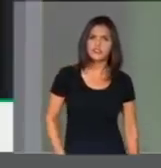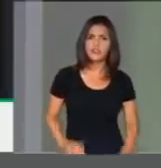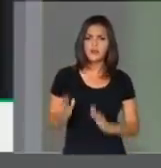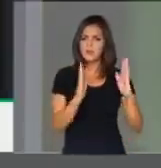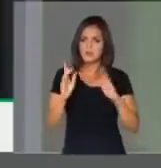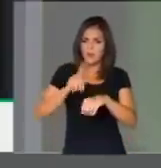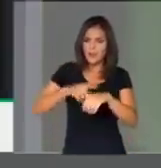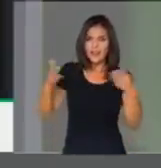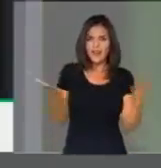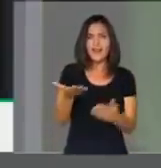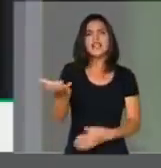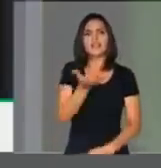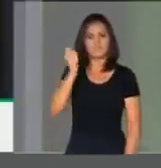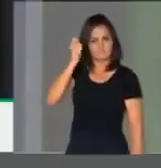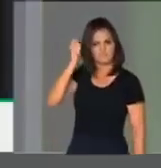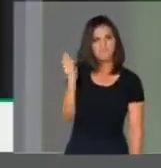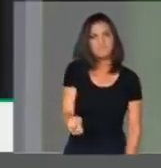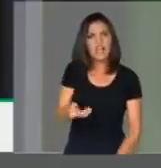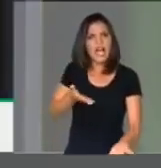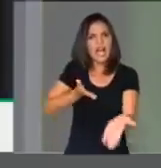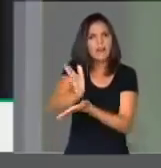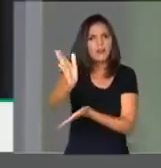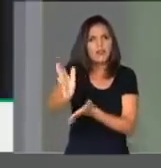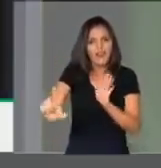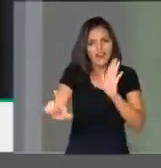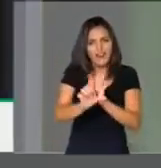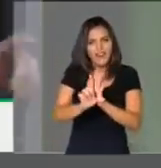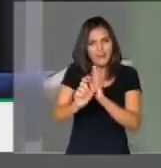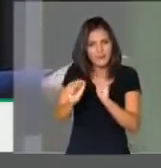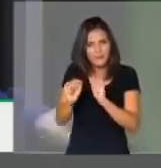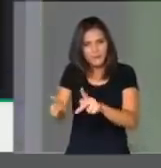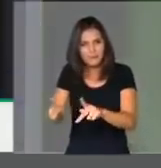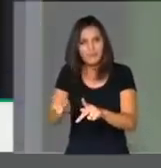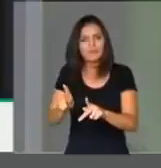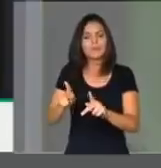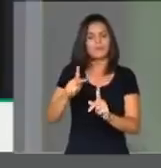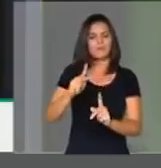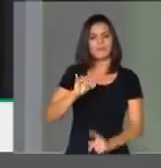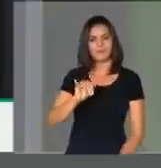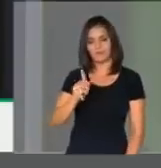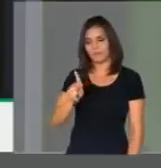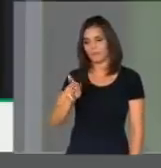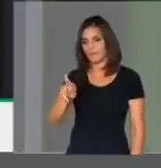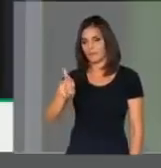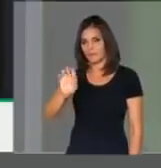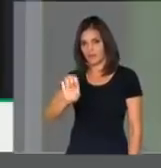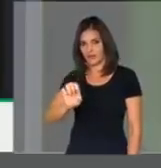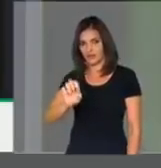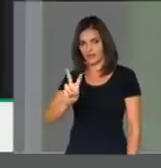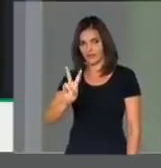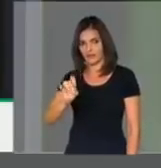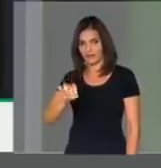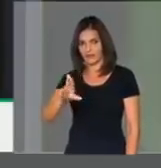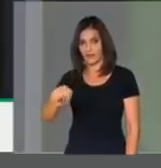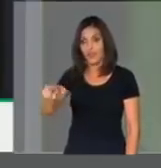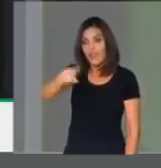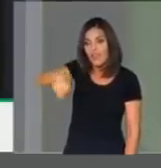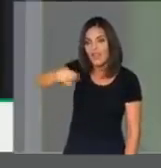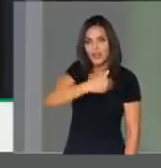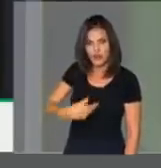momento tenta impor o governo. E digo mais, o que eles não topam é fazer a